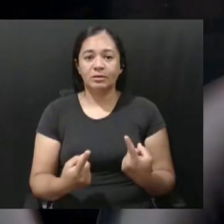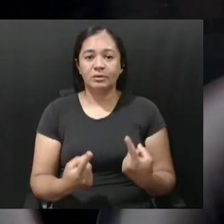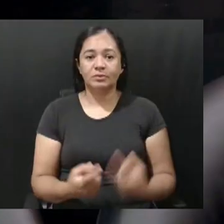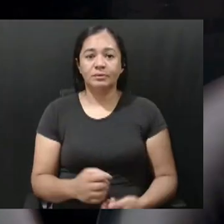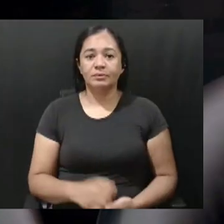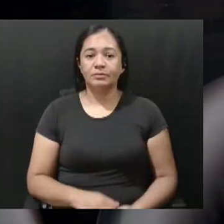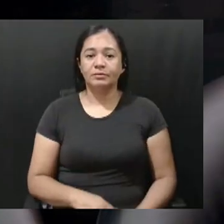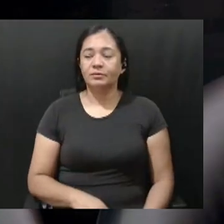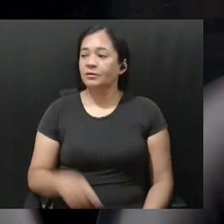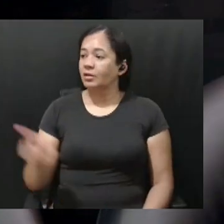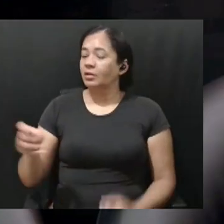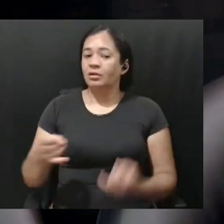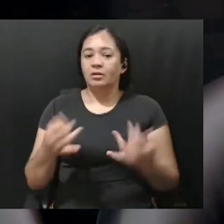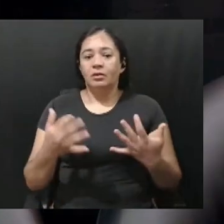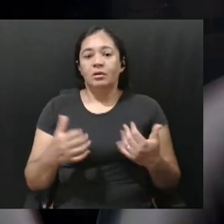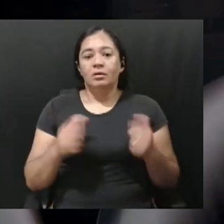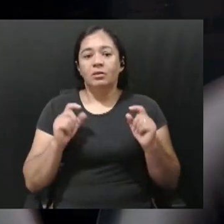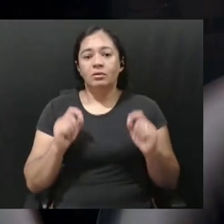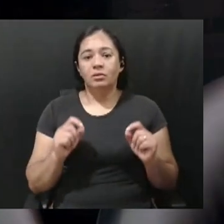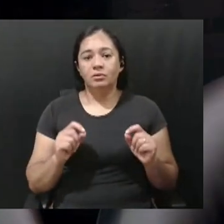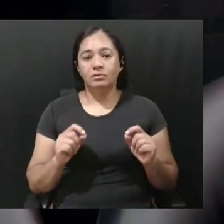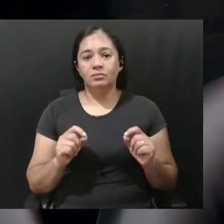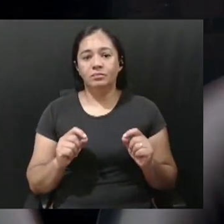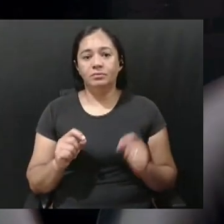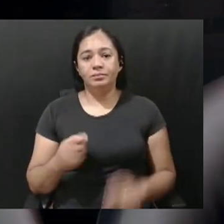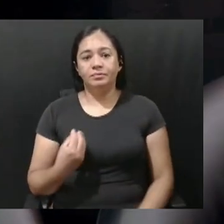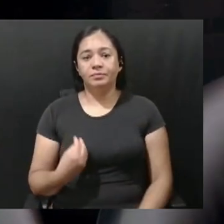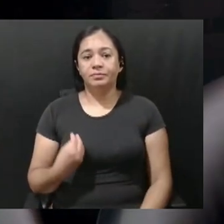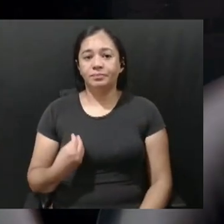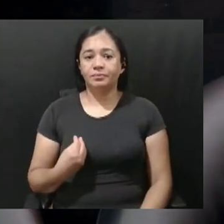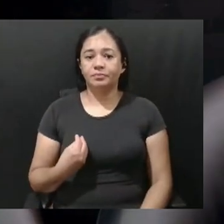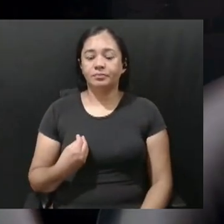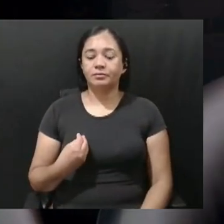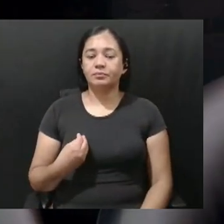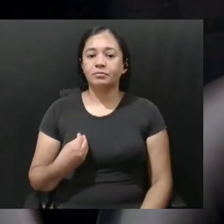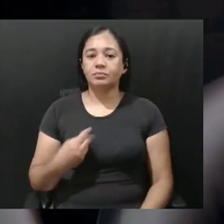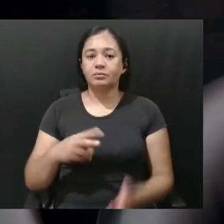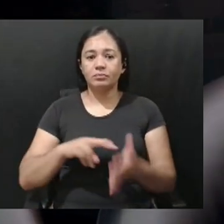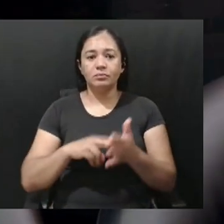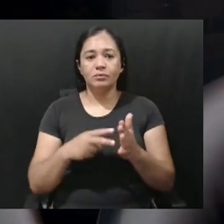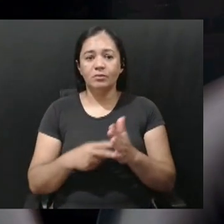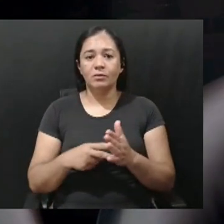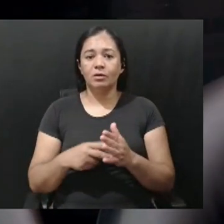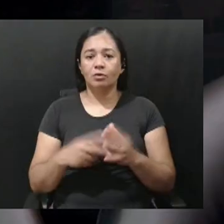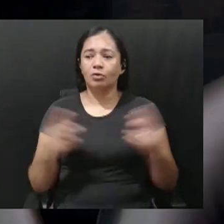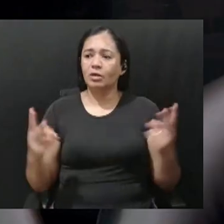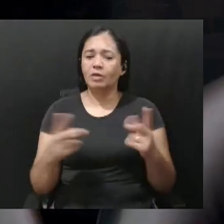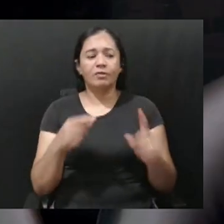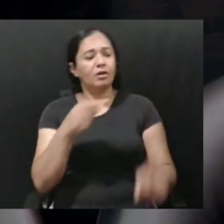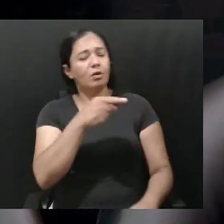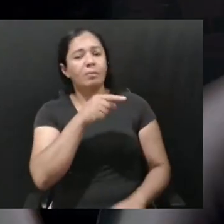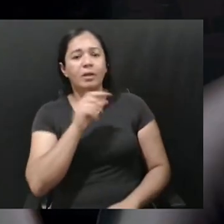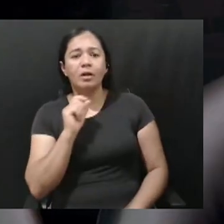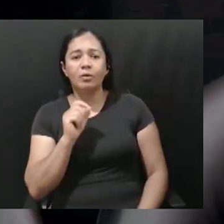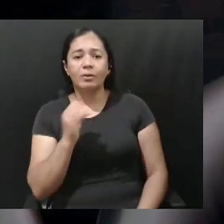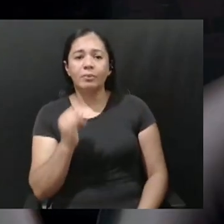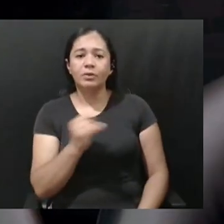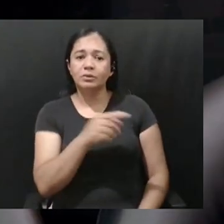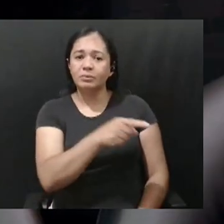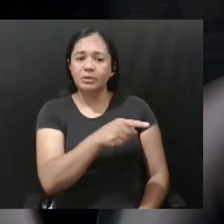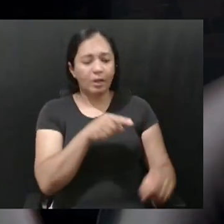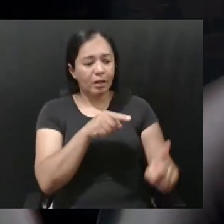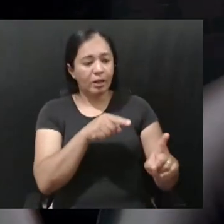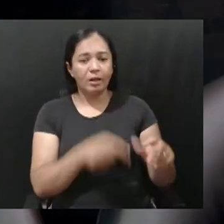essa questão de caminhada e de ressignificado, tipo assim, o que Uhum. que era valoroso para aquela pessoa? Para aquela pessoa, né, o valoroso era sentar